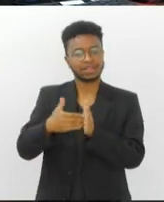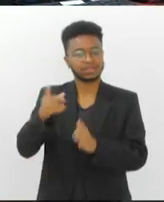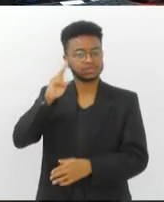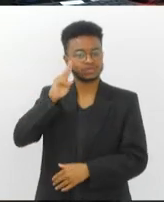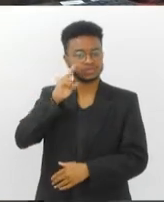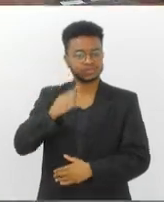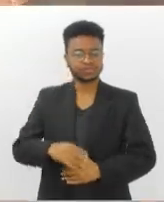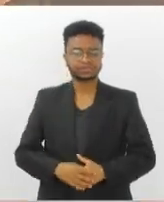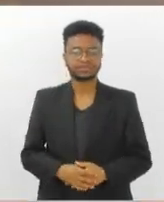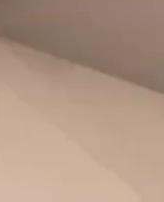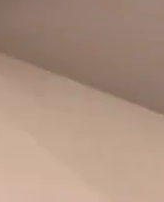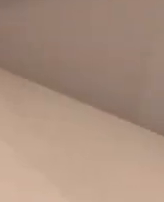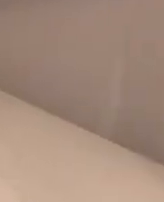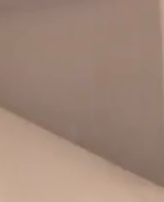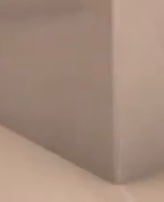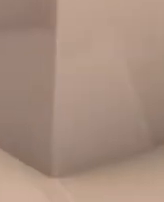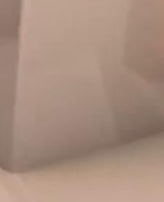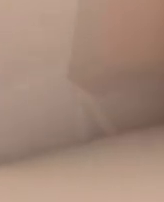segunda.